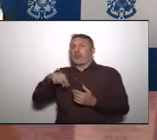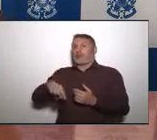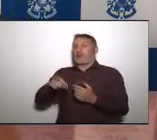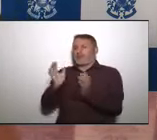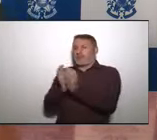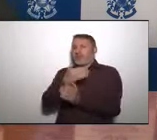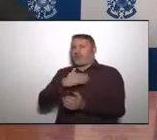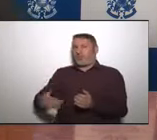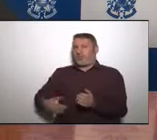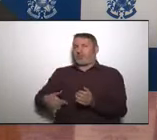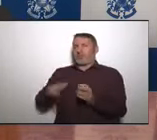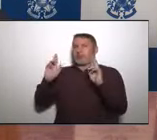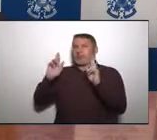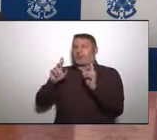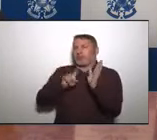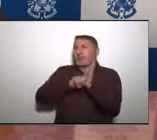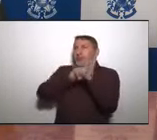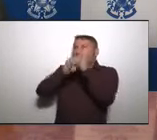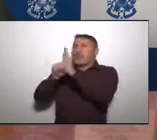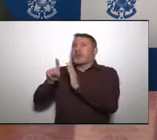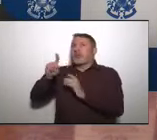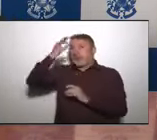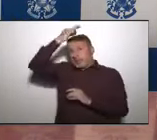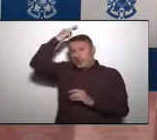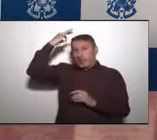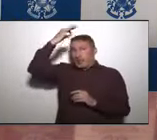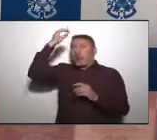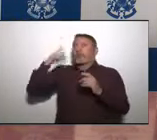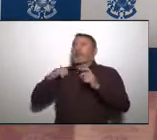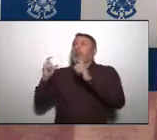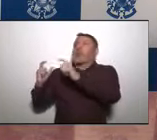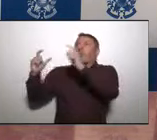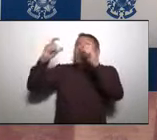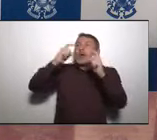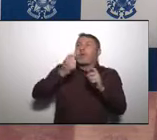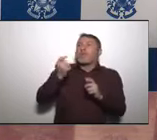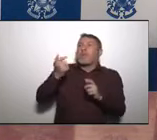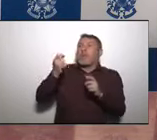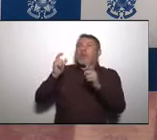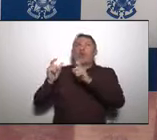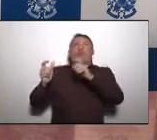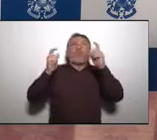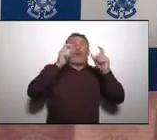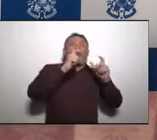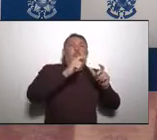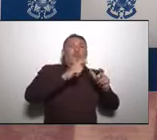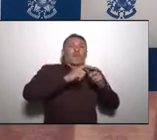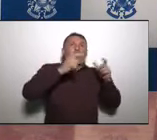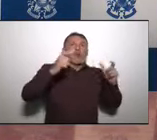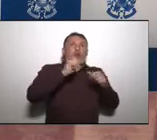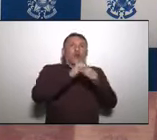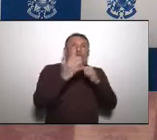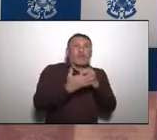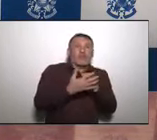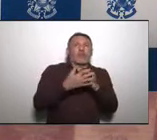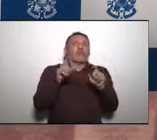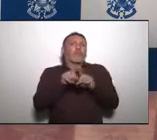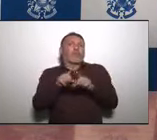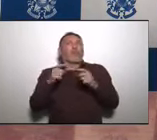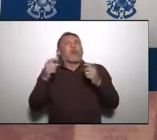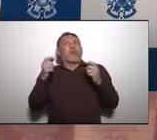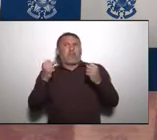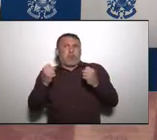de risco do Estado do Espírito Santo, pode incluir horários diferenciados de abertura de comércio, porque